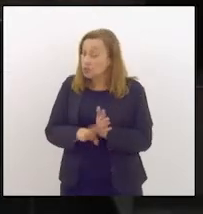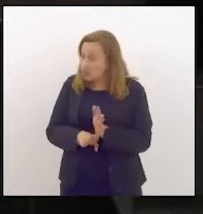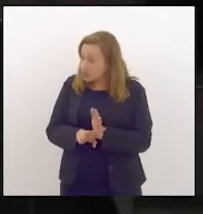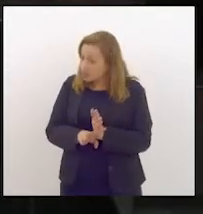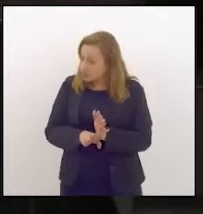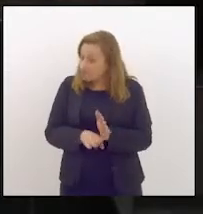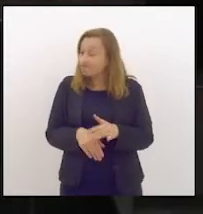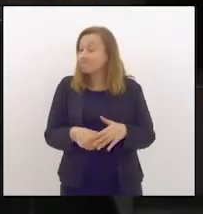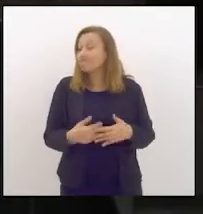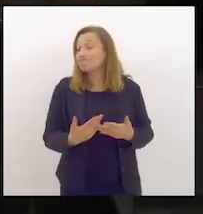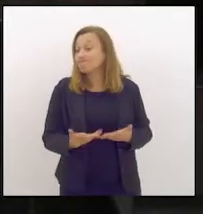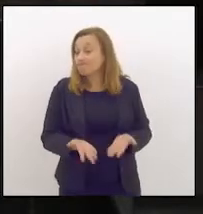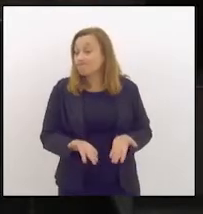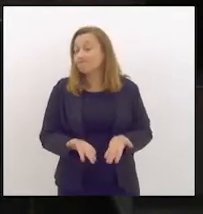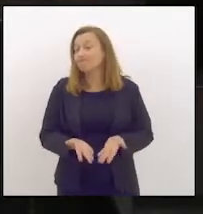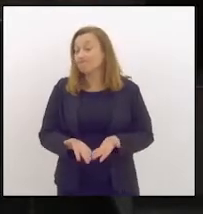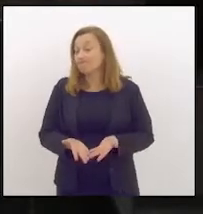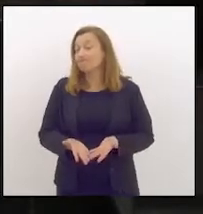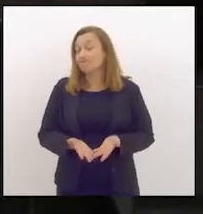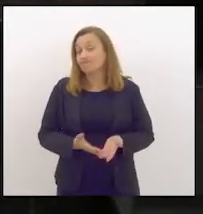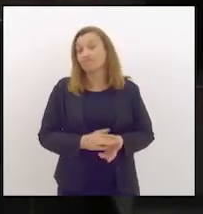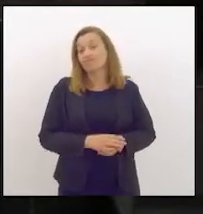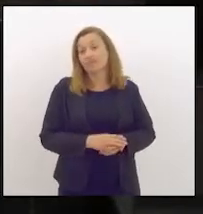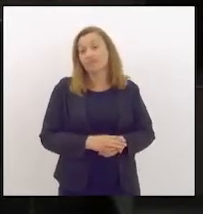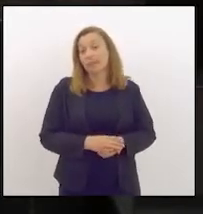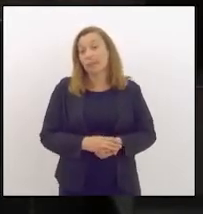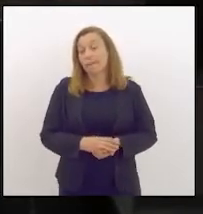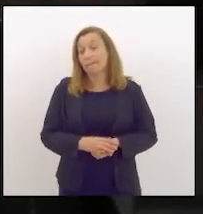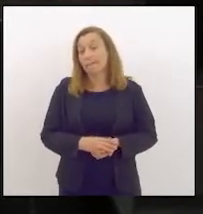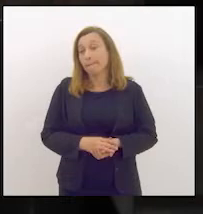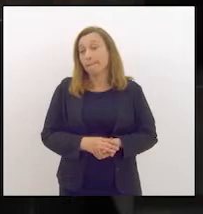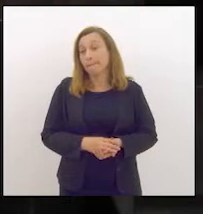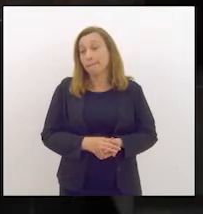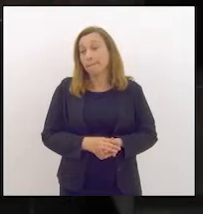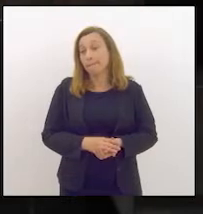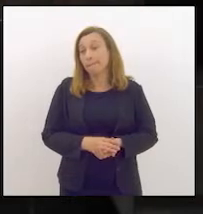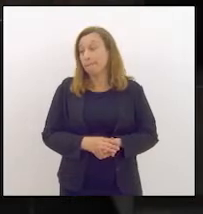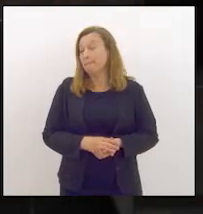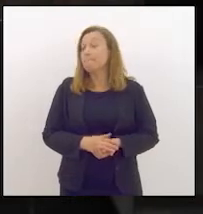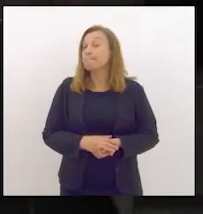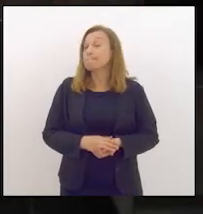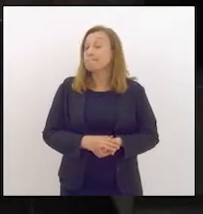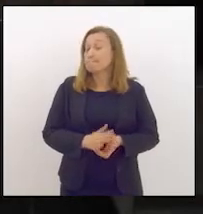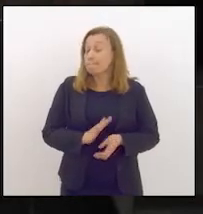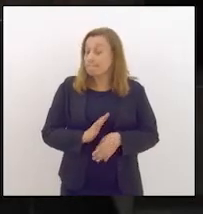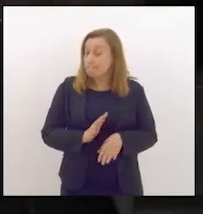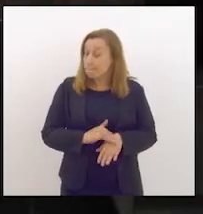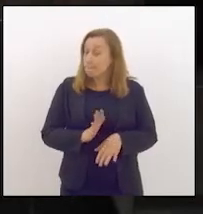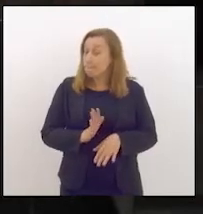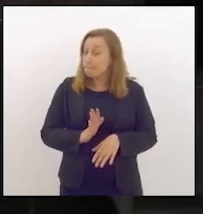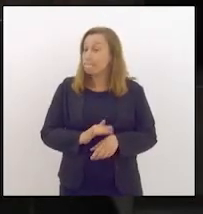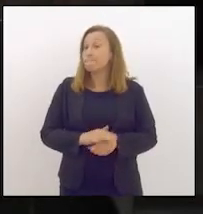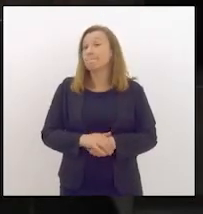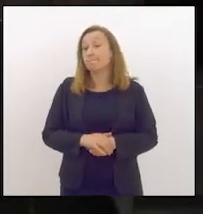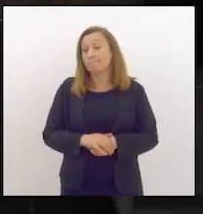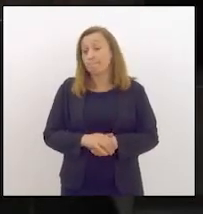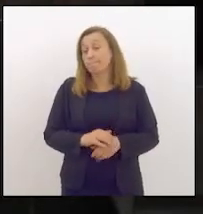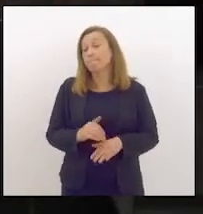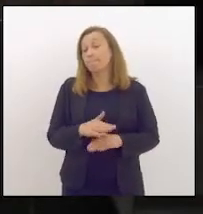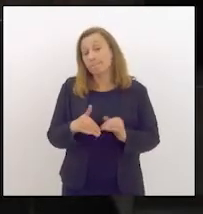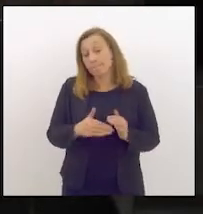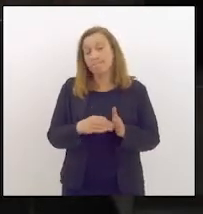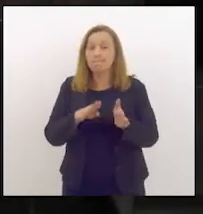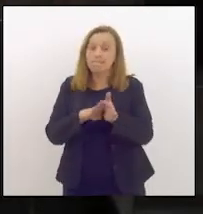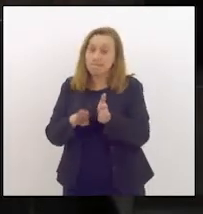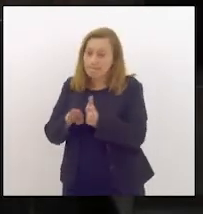pessoal são contratadas como despesa de pessoal e ainda mais em todas as